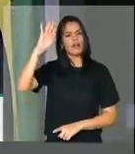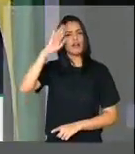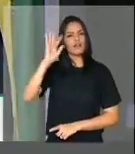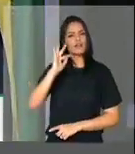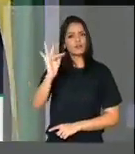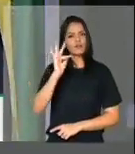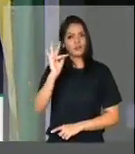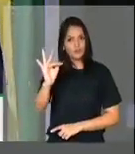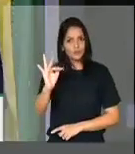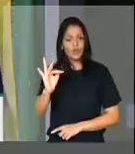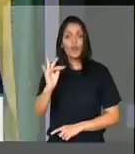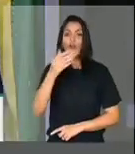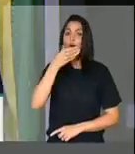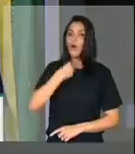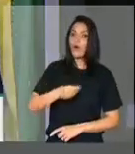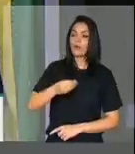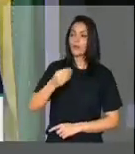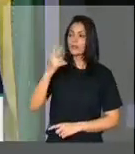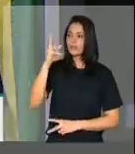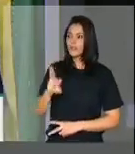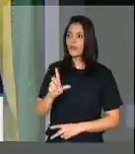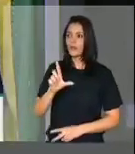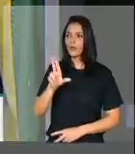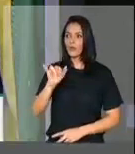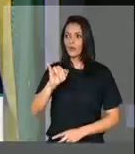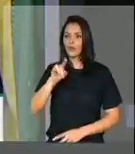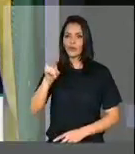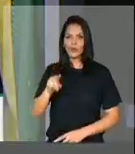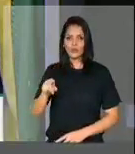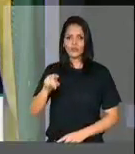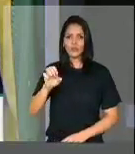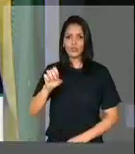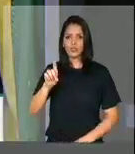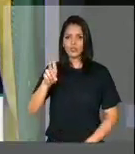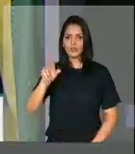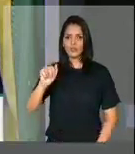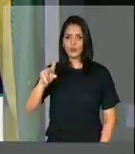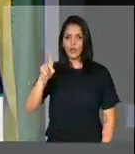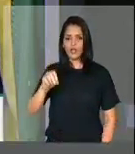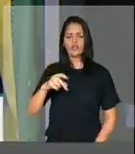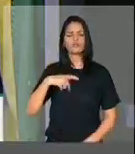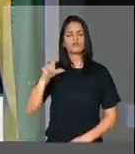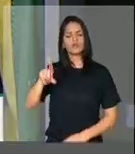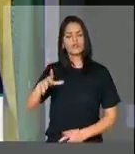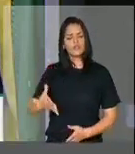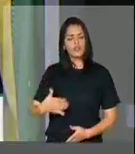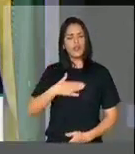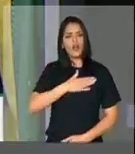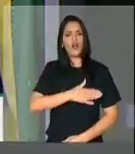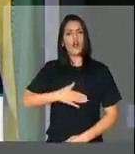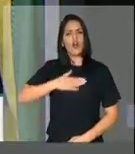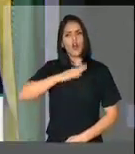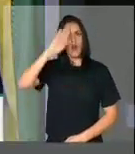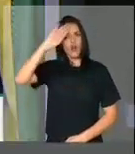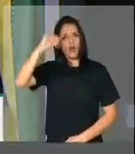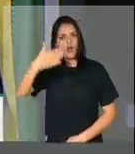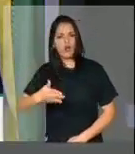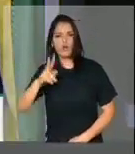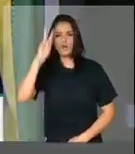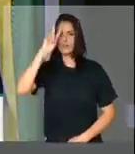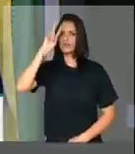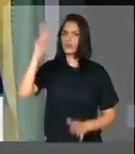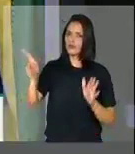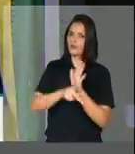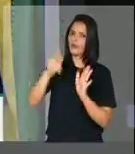dessa nação. Homens como Luiz Eduardo Magalhães, que povoam e honram a nossa história, sim, e que, sem